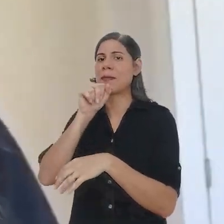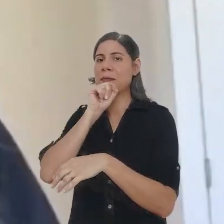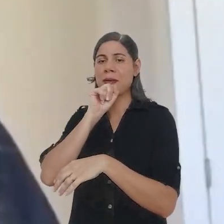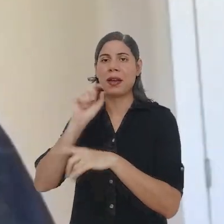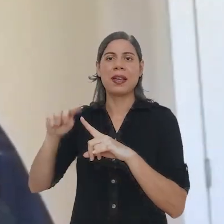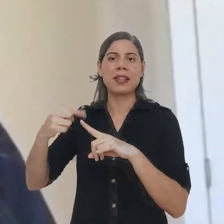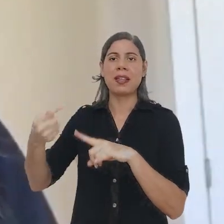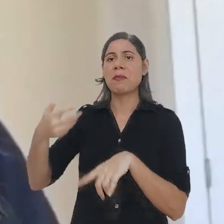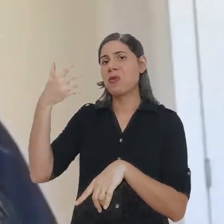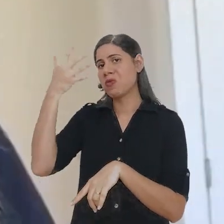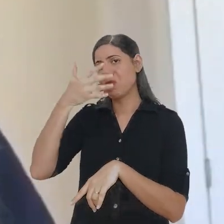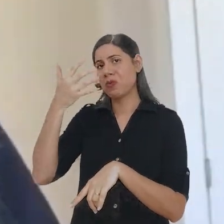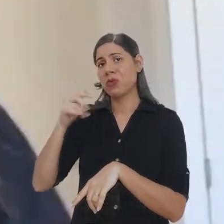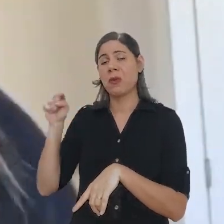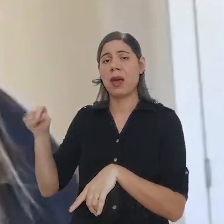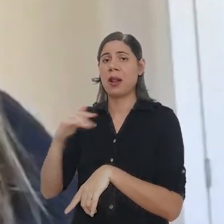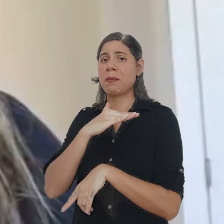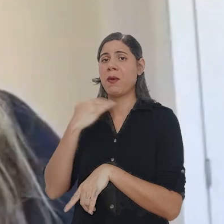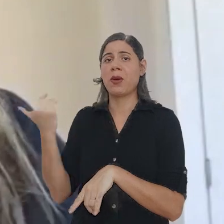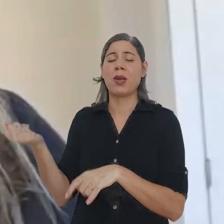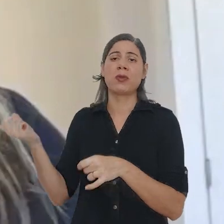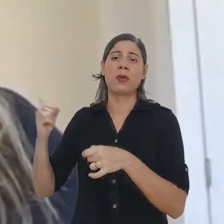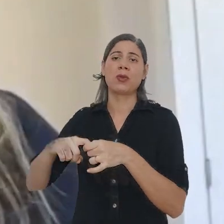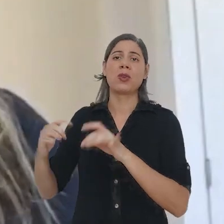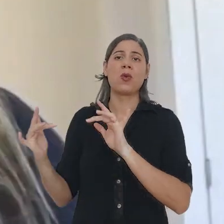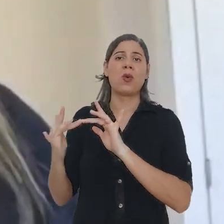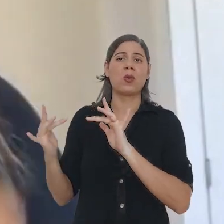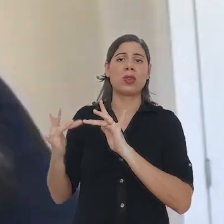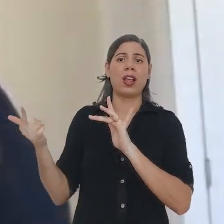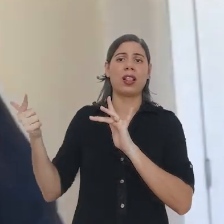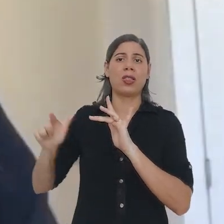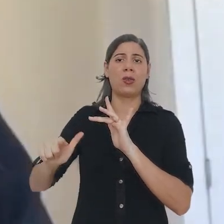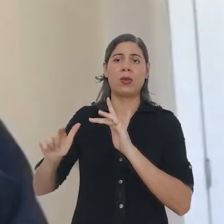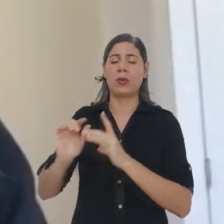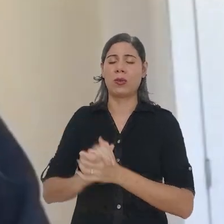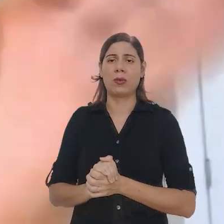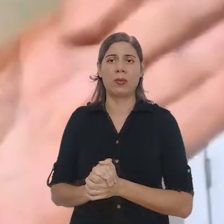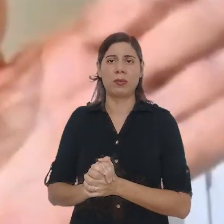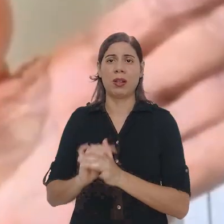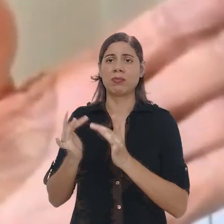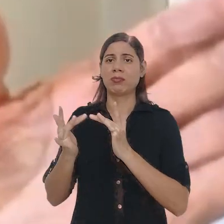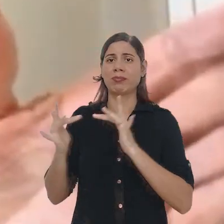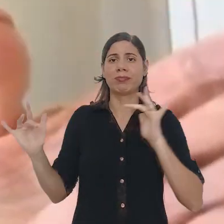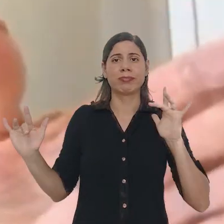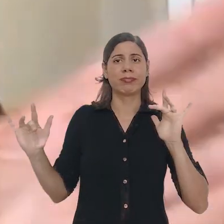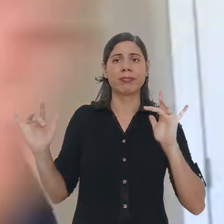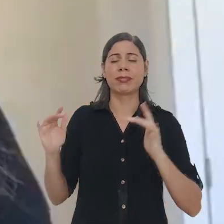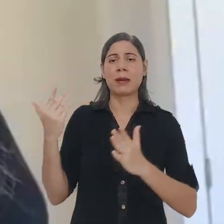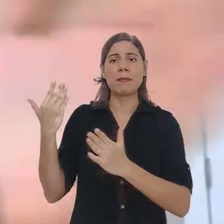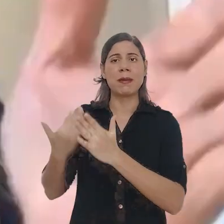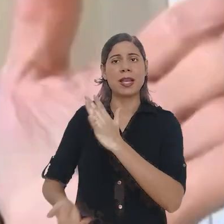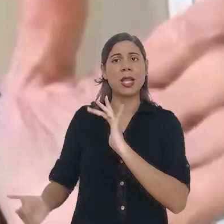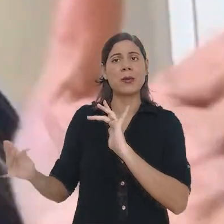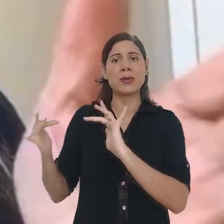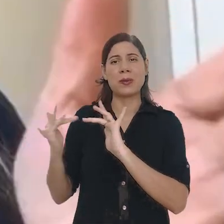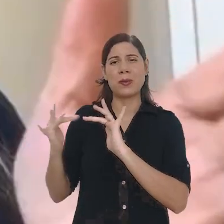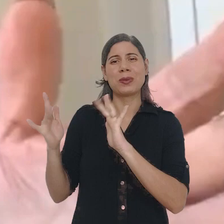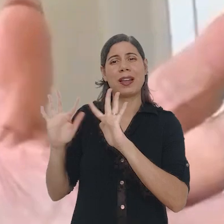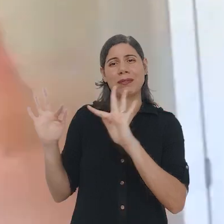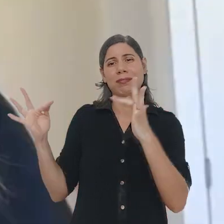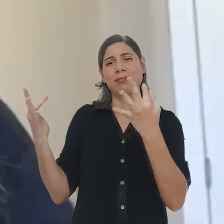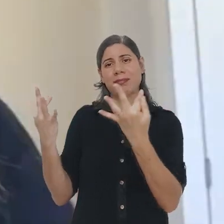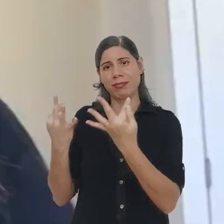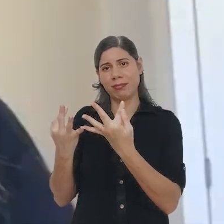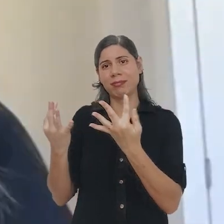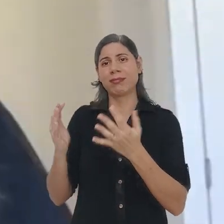não viu mais a mãe dele. Ela morreu sem ele ter contato novamente com ela. Eles se perderam de contato, né? Eles perderam o contato